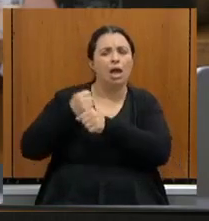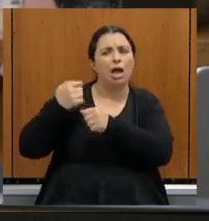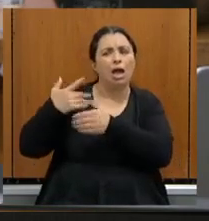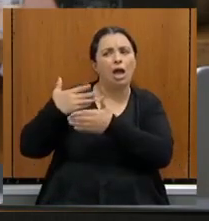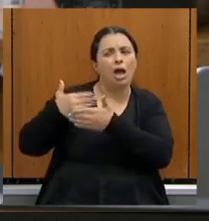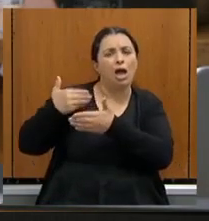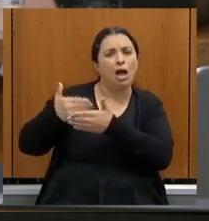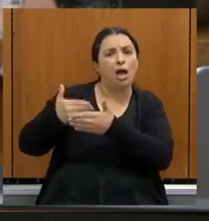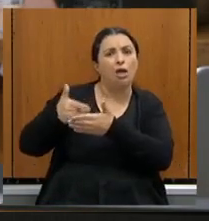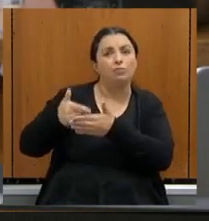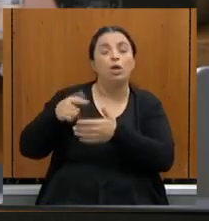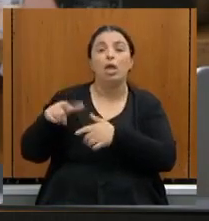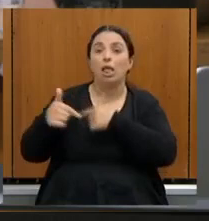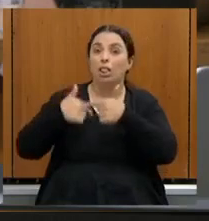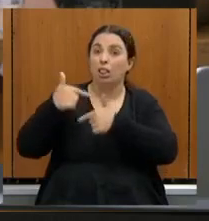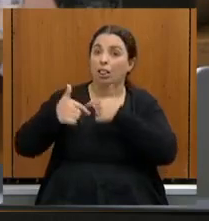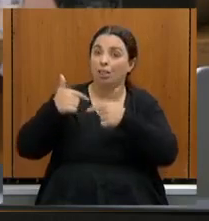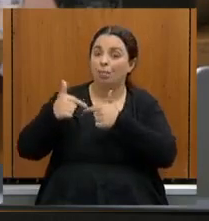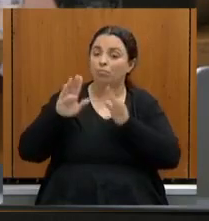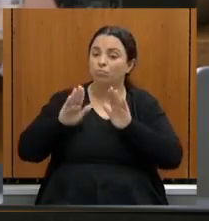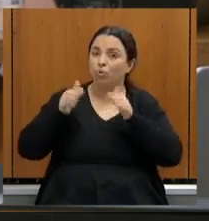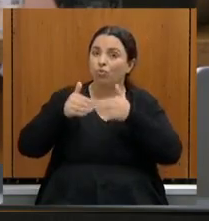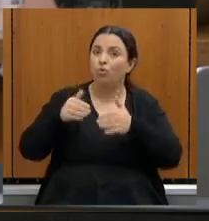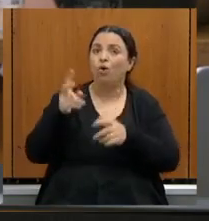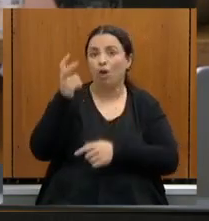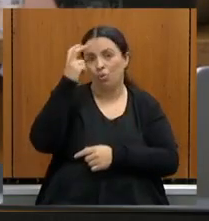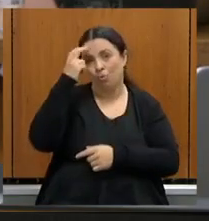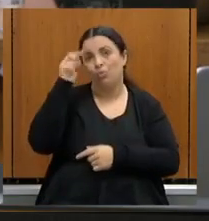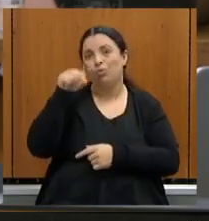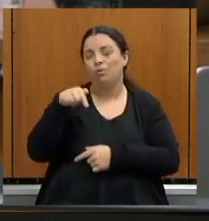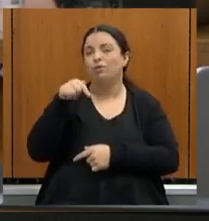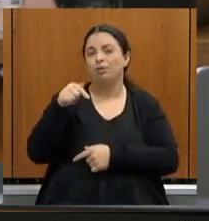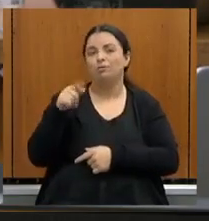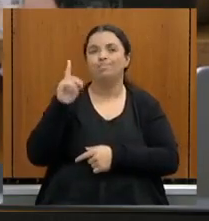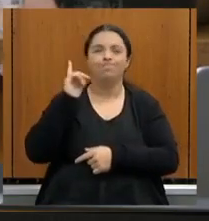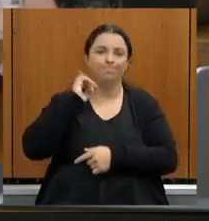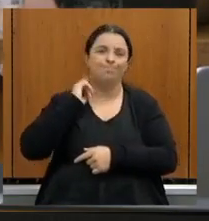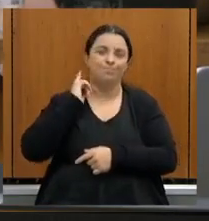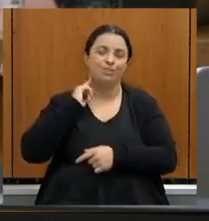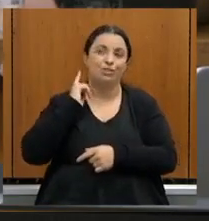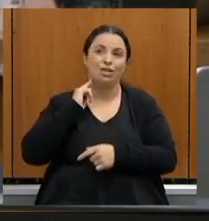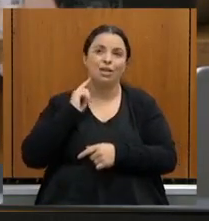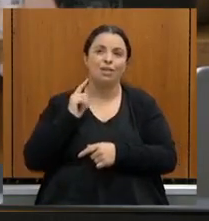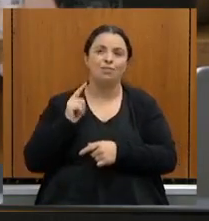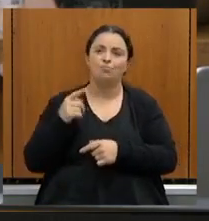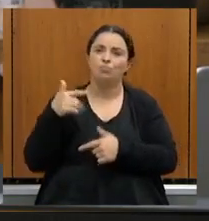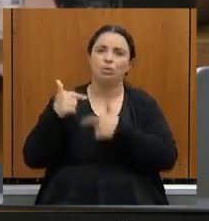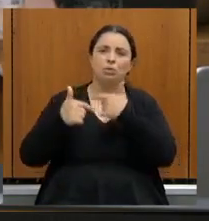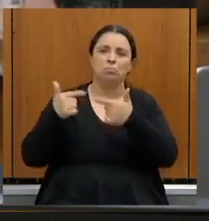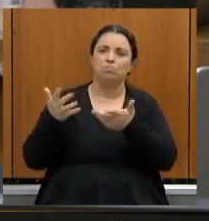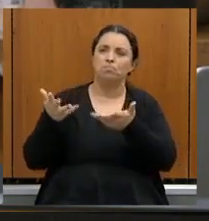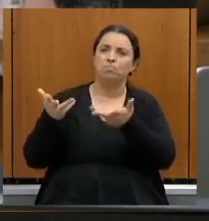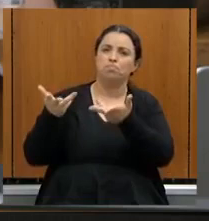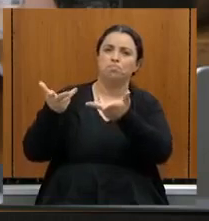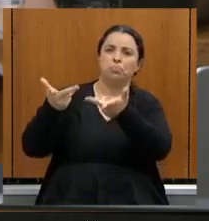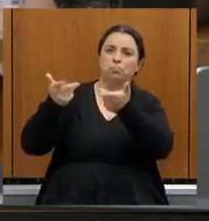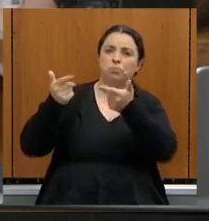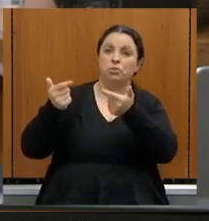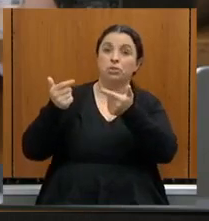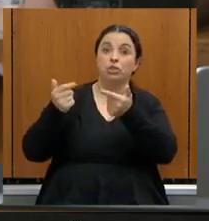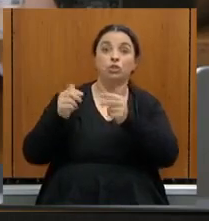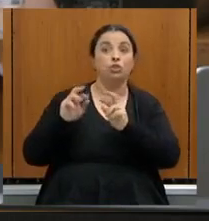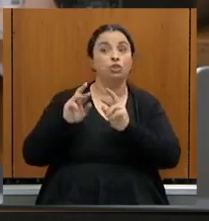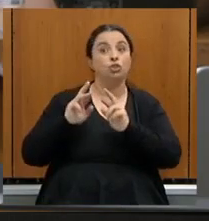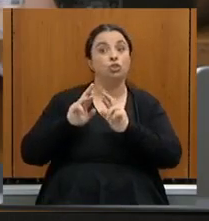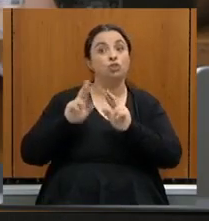um trabalho para a cultura nesse estado de forma primorosa diferente de vários